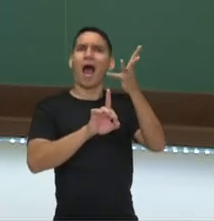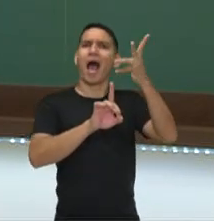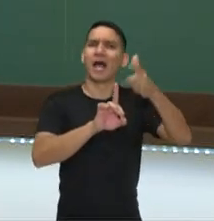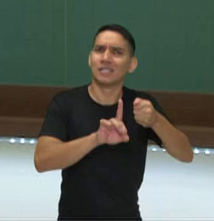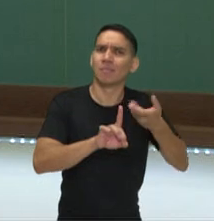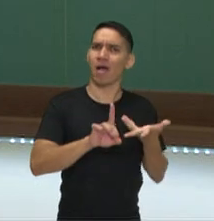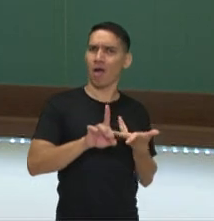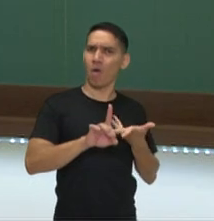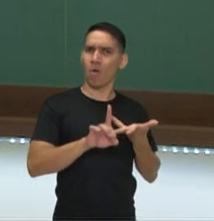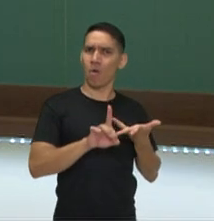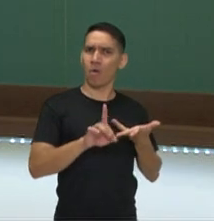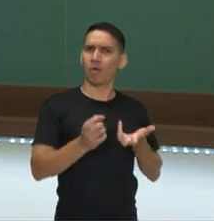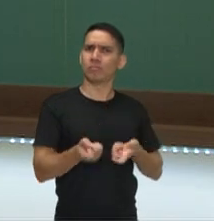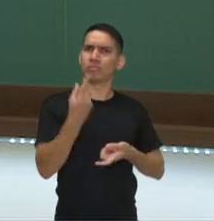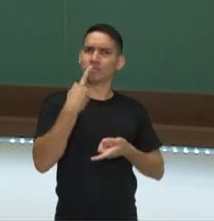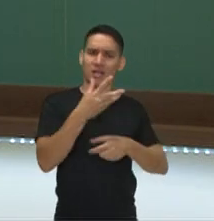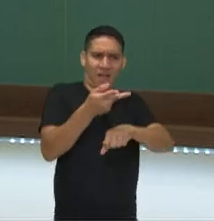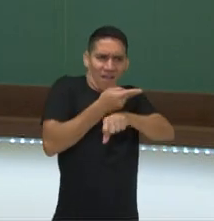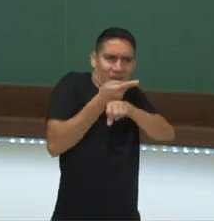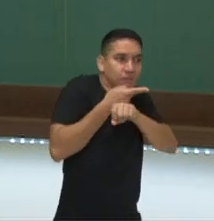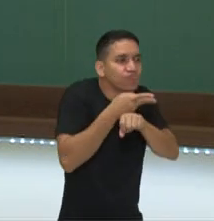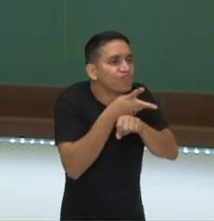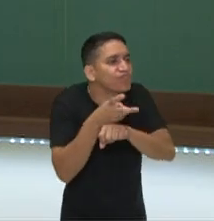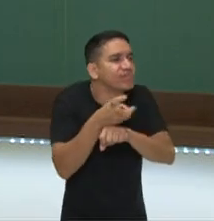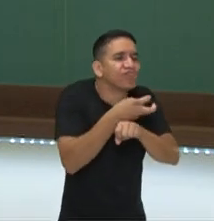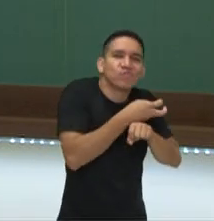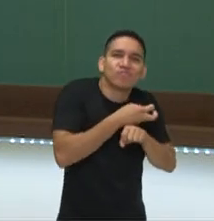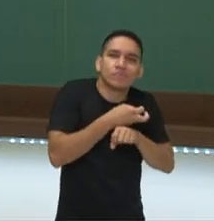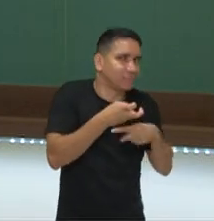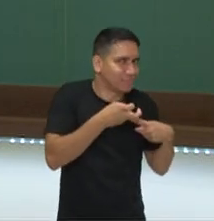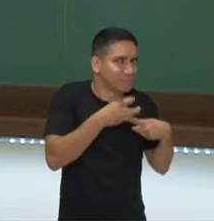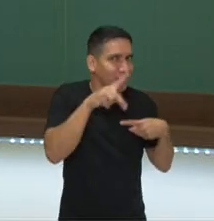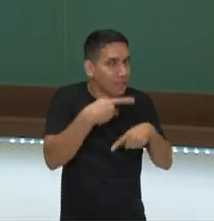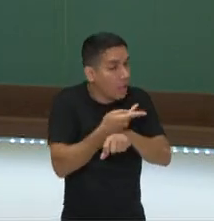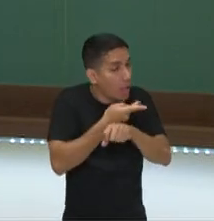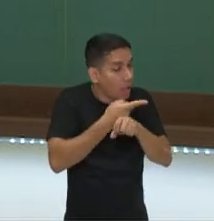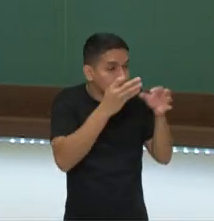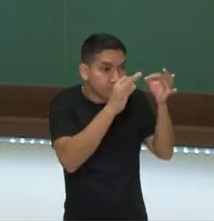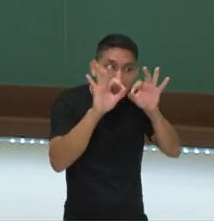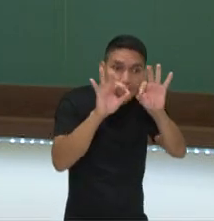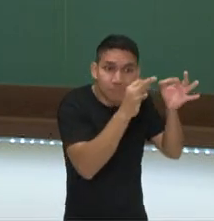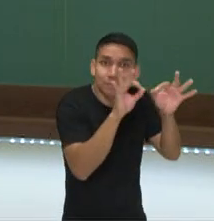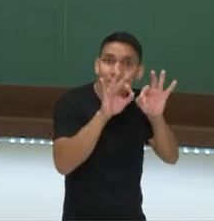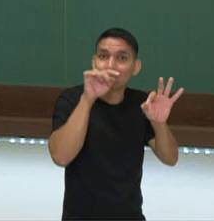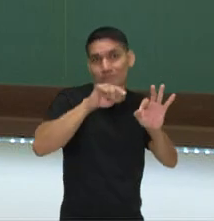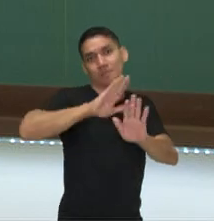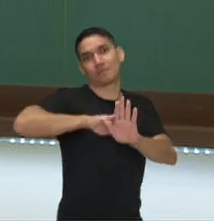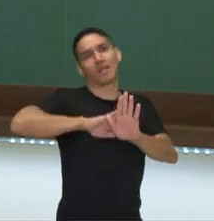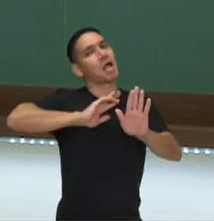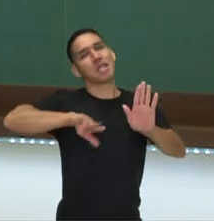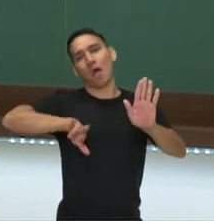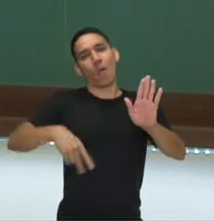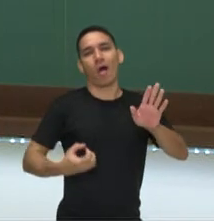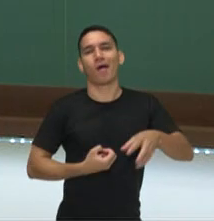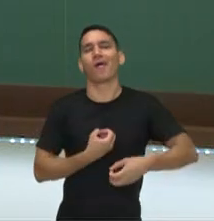animal. Ó. Então, ó, farejando, espreitando, né? É essa a ideia, não é romântico.